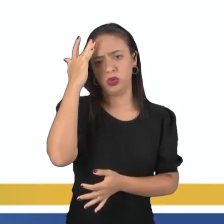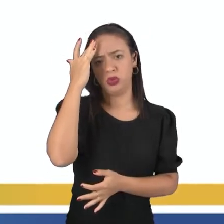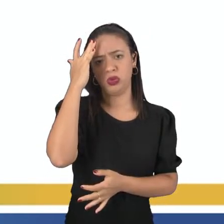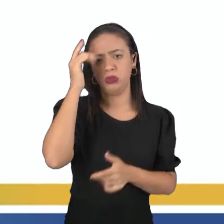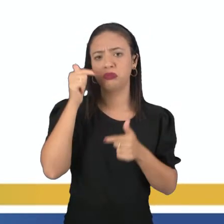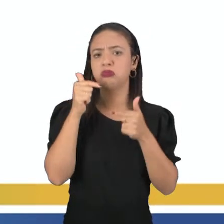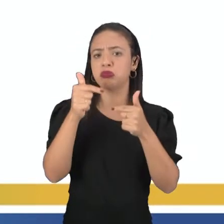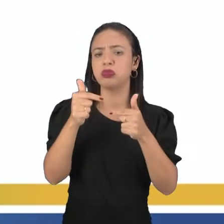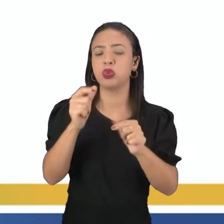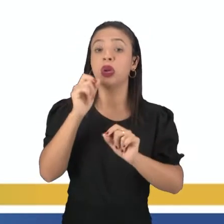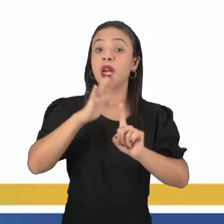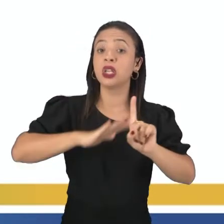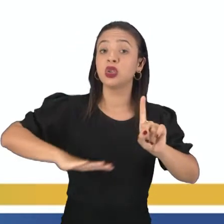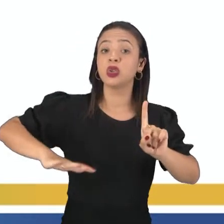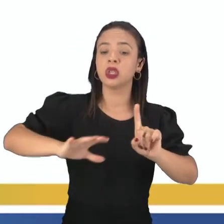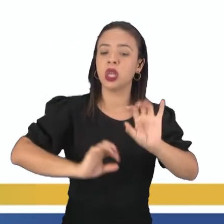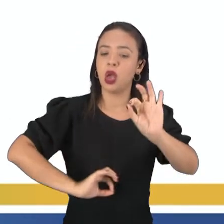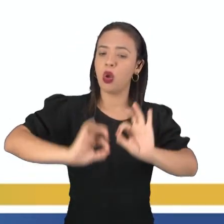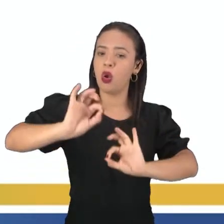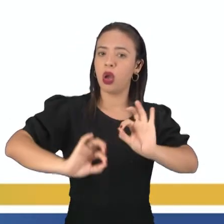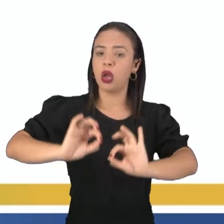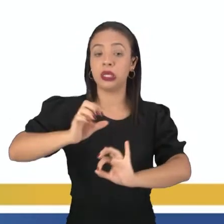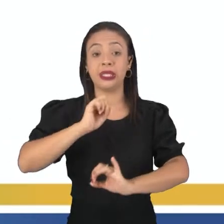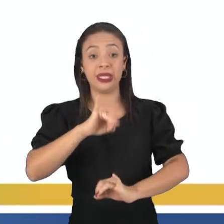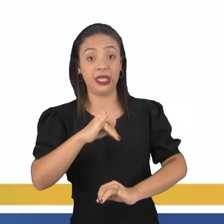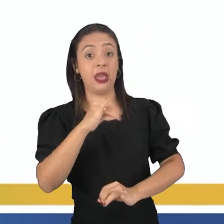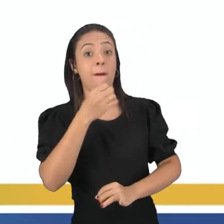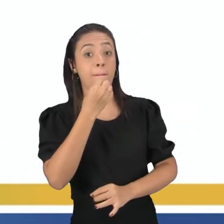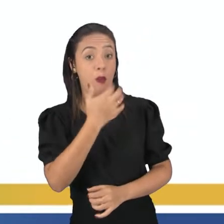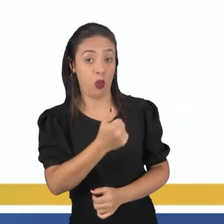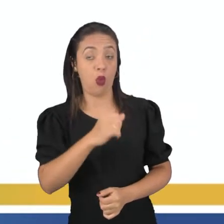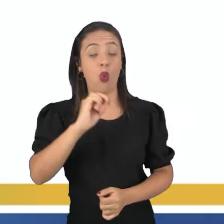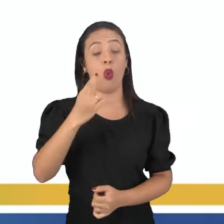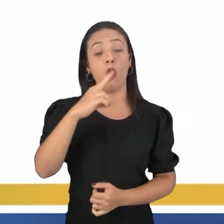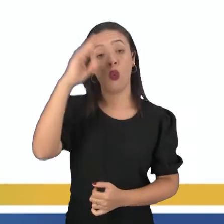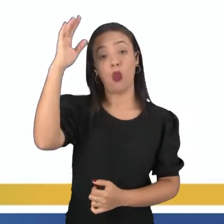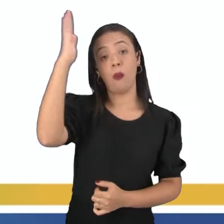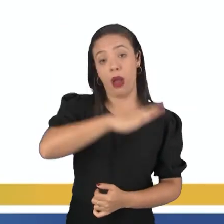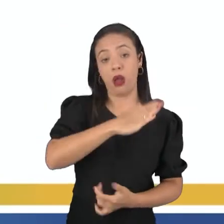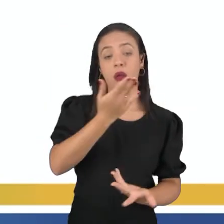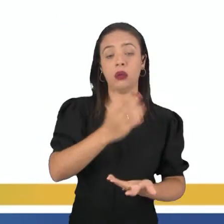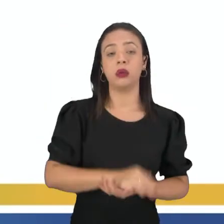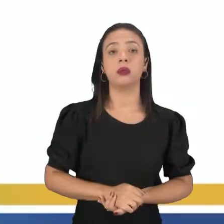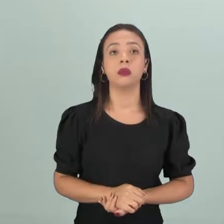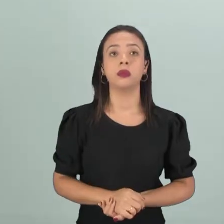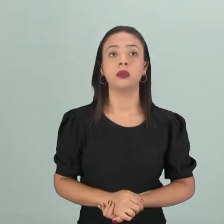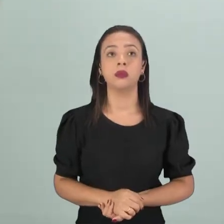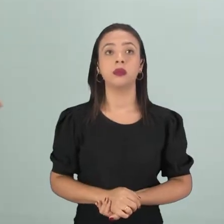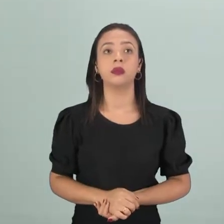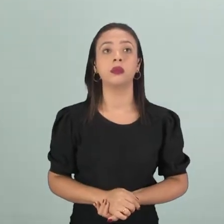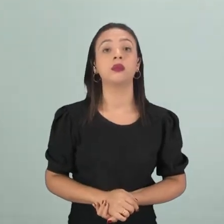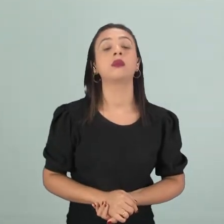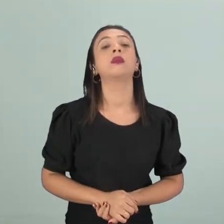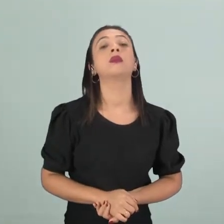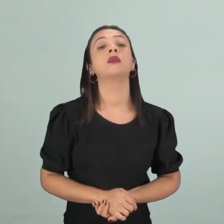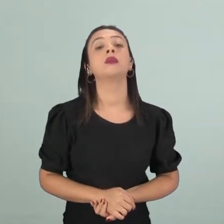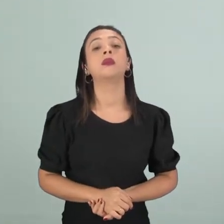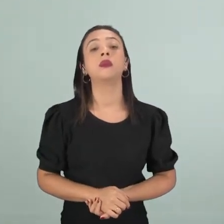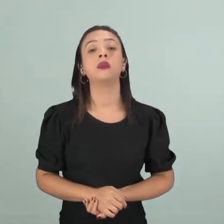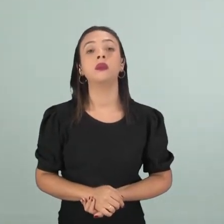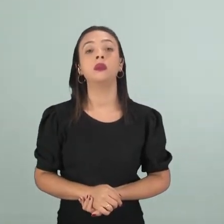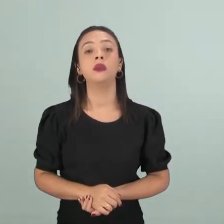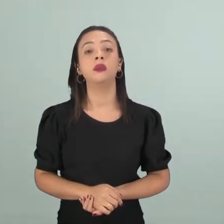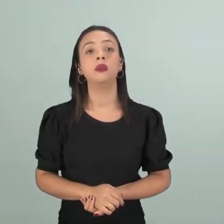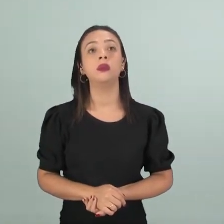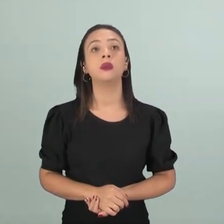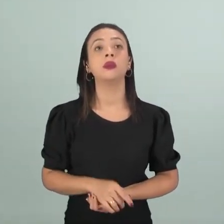que os moldava para o bem ou para o mal. Basicamente, John Locke, que inclusive por alguns outros filósofos vai